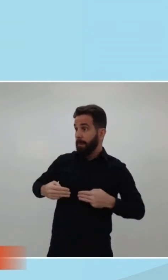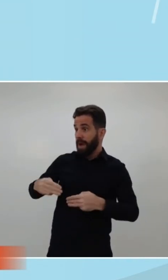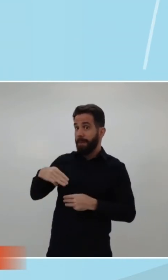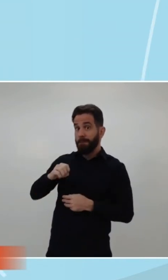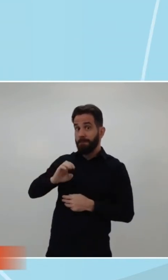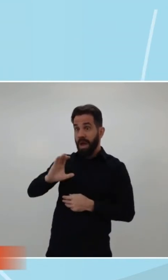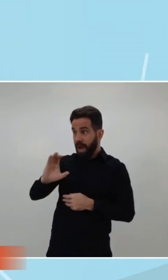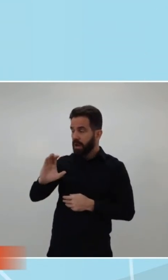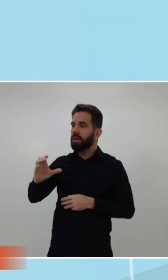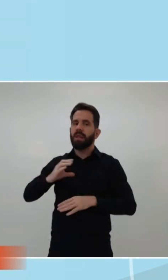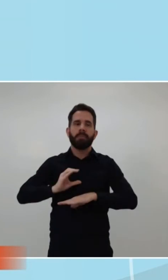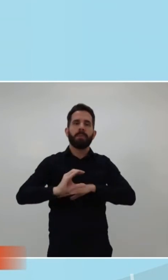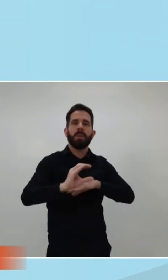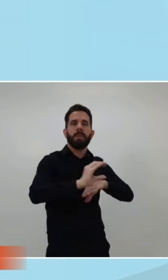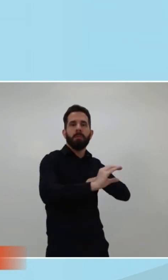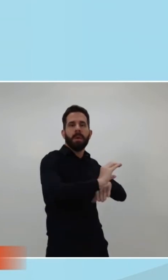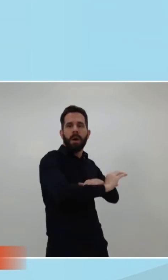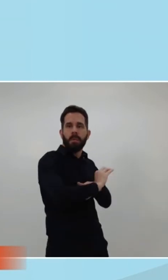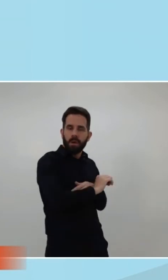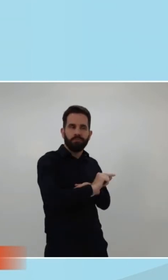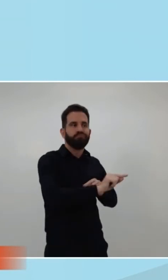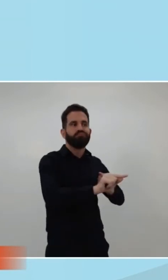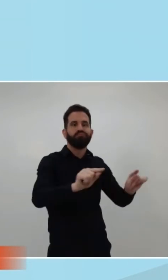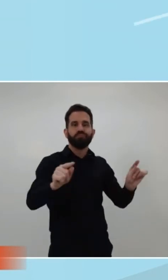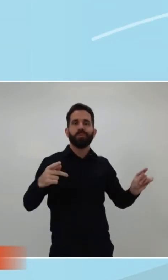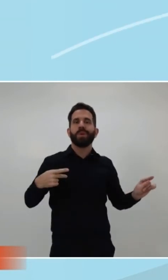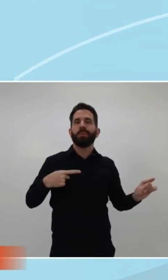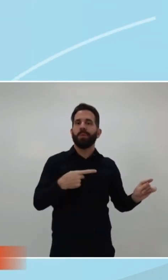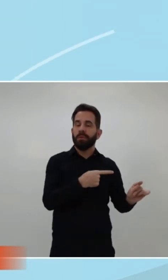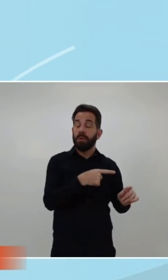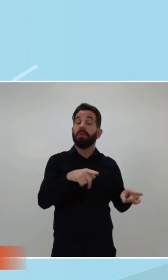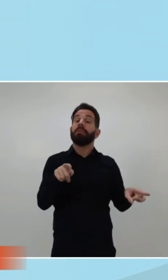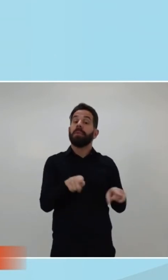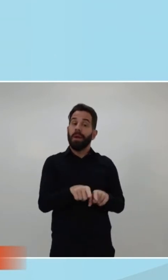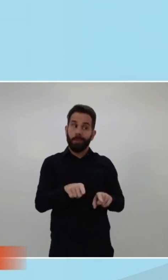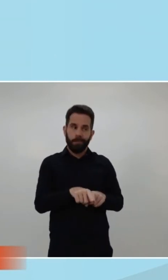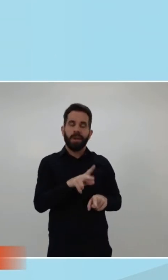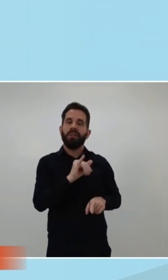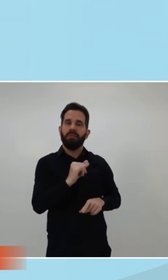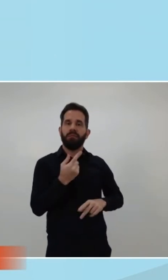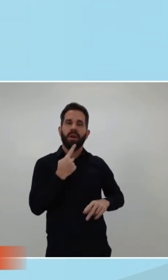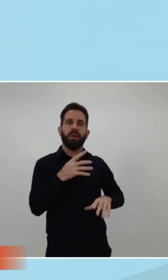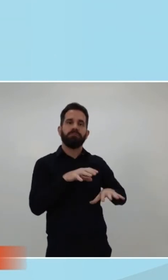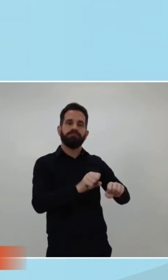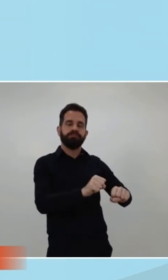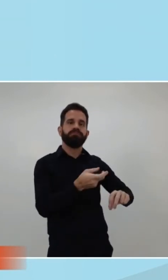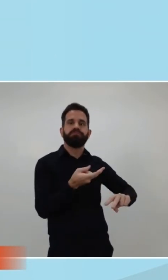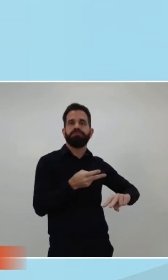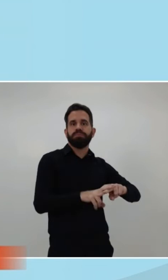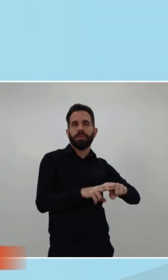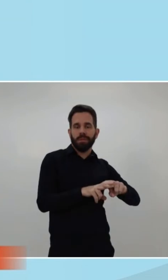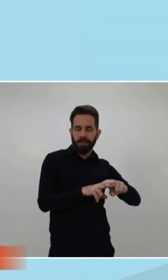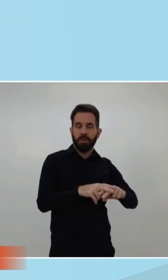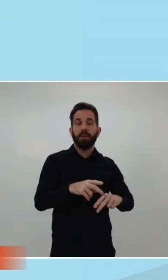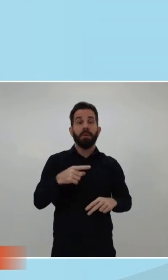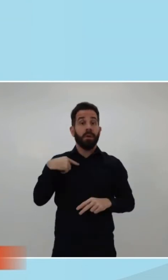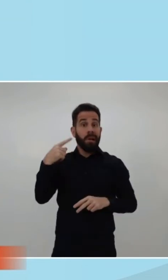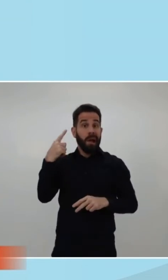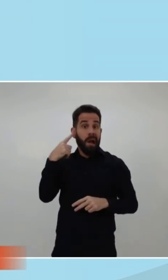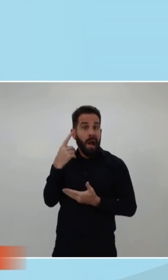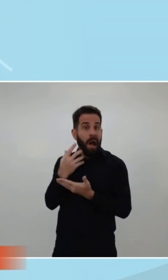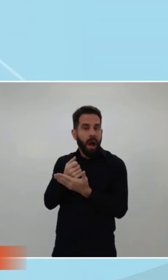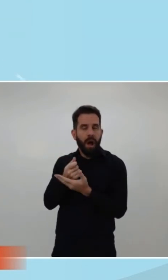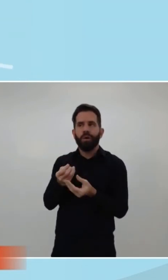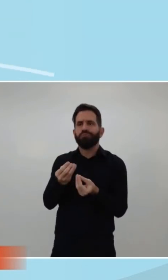Silva, que também está com prisão preventiva decretada. Depois da revelação do áudio, ele deixou o